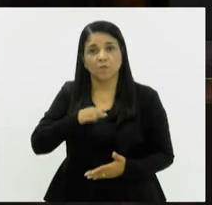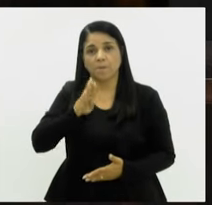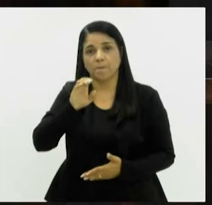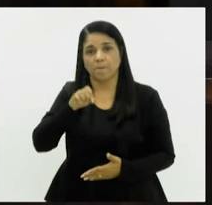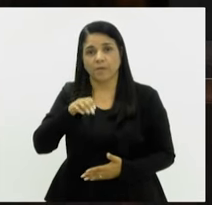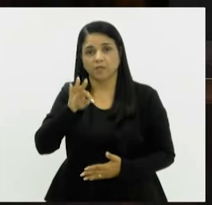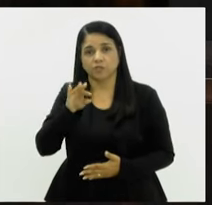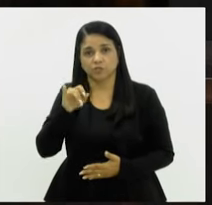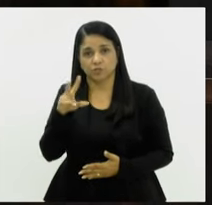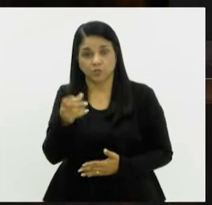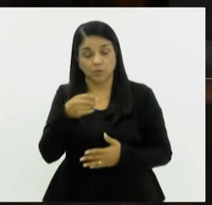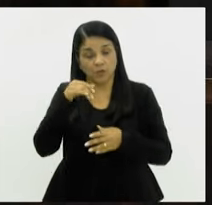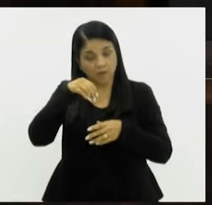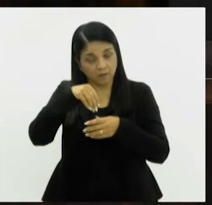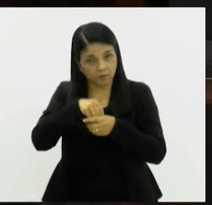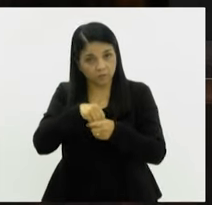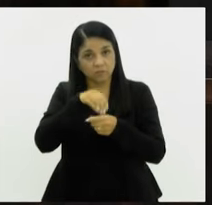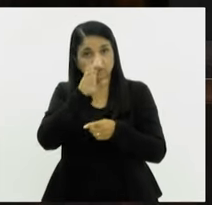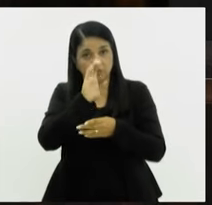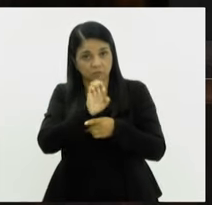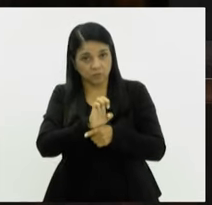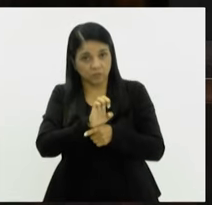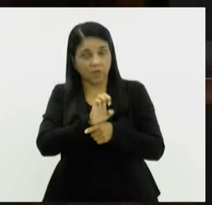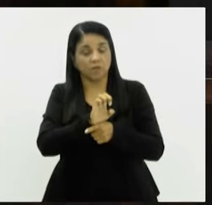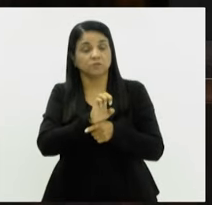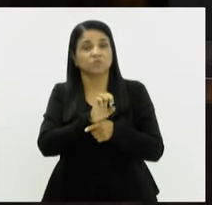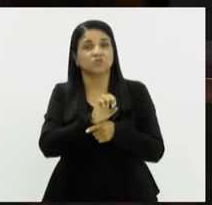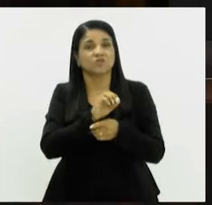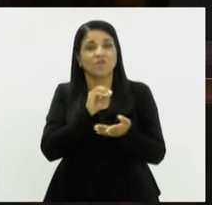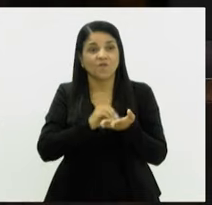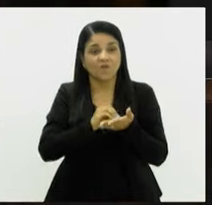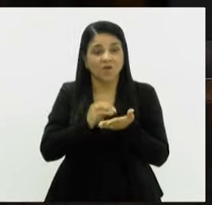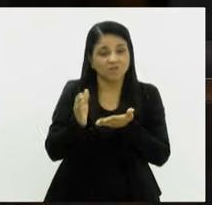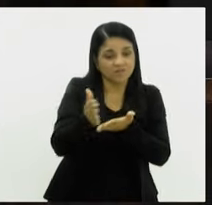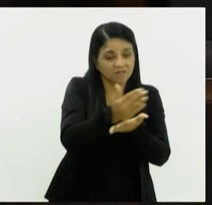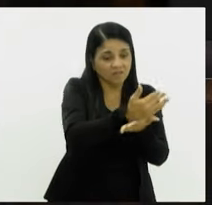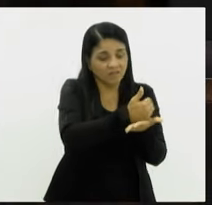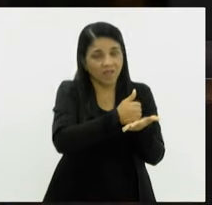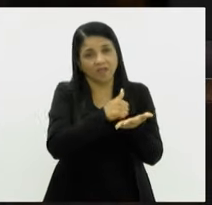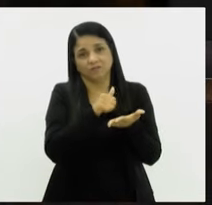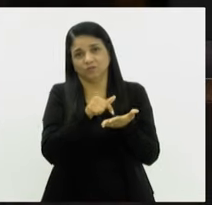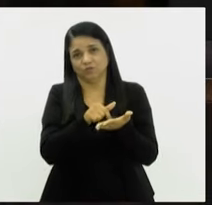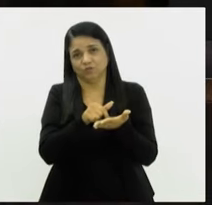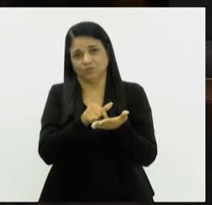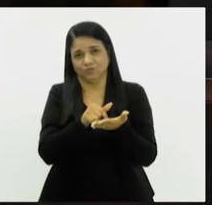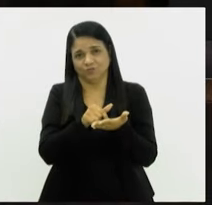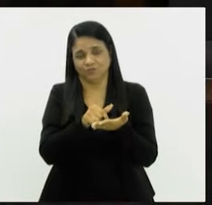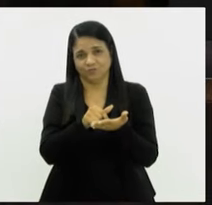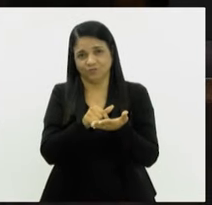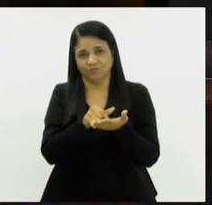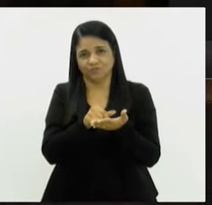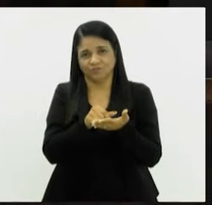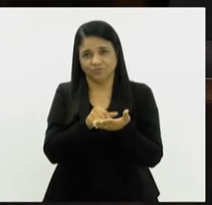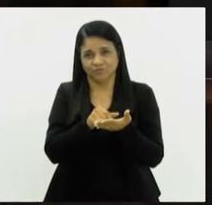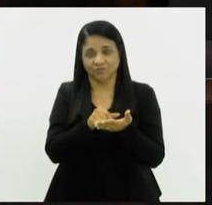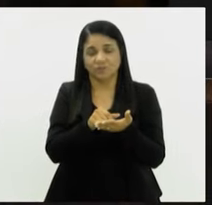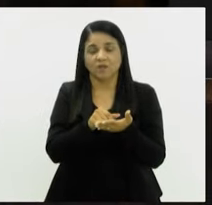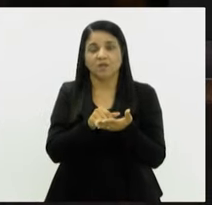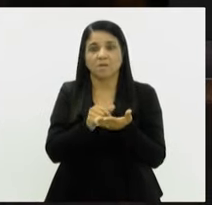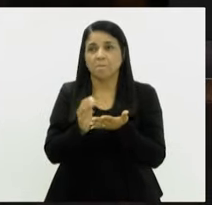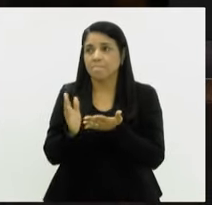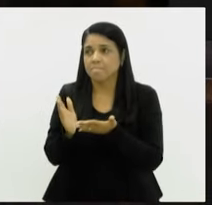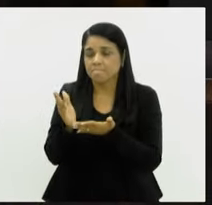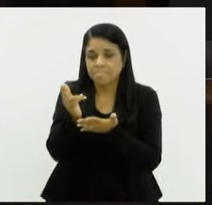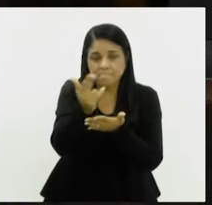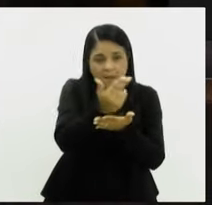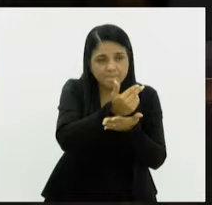no âmbito do Estado do Rio de Janeiro, carece de dados estatísticos que demonstre, que mapeie a fome no Estado